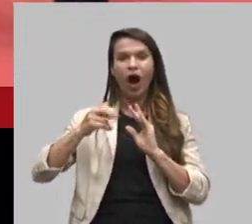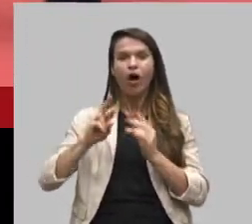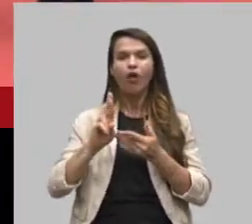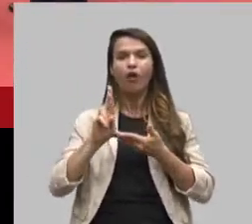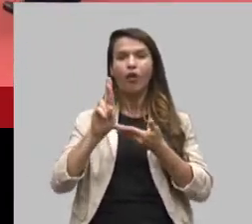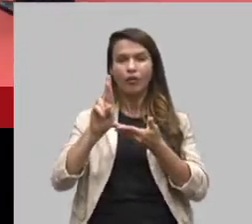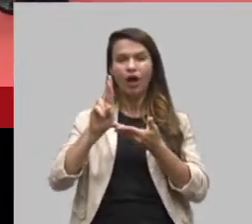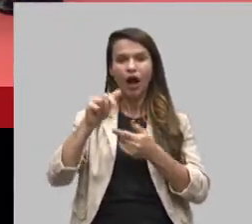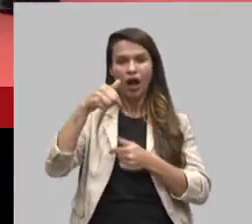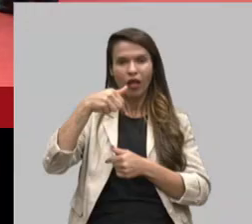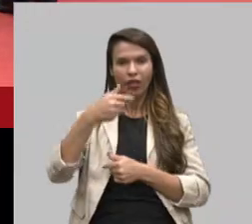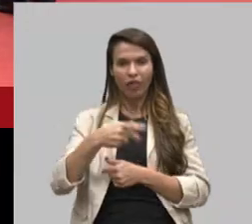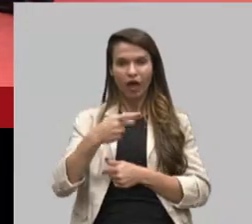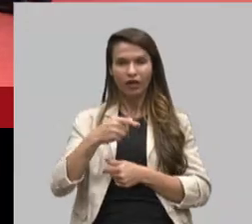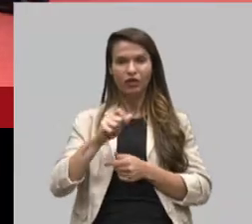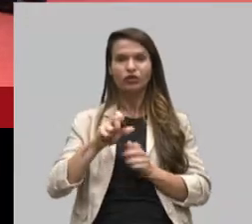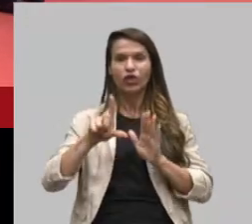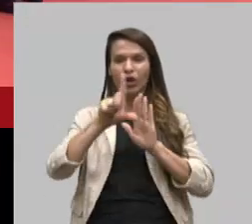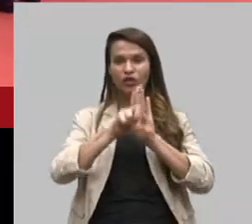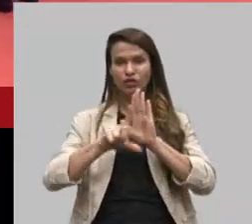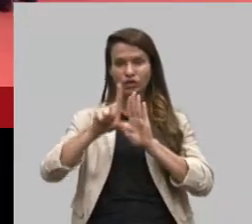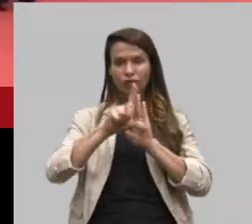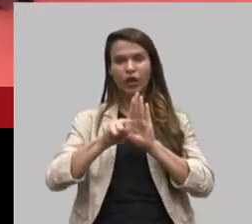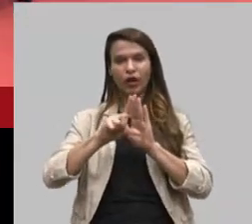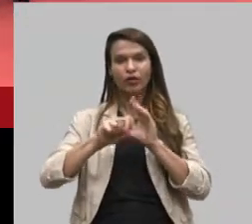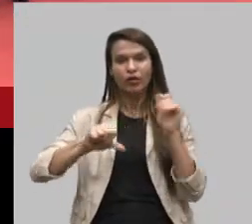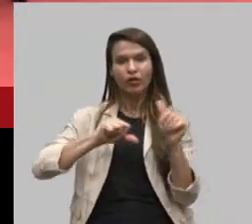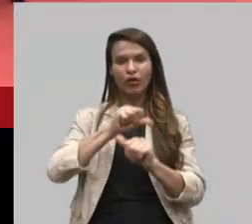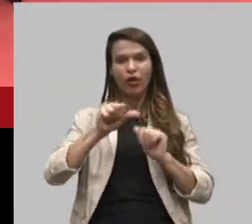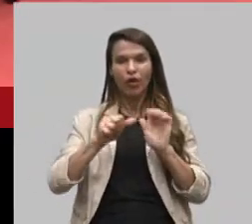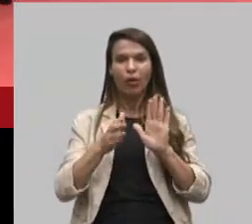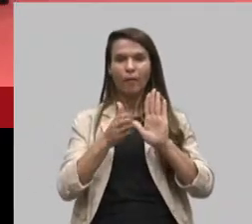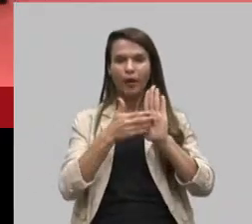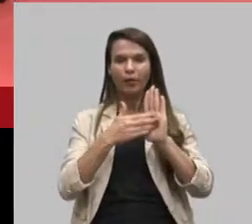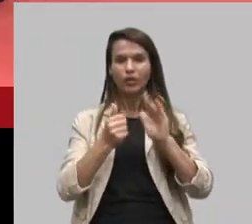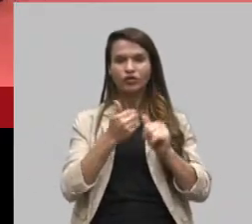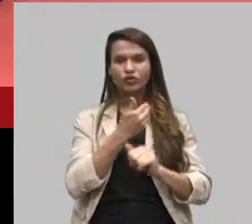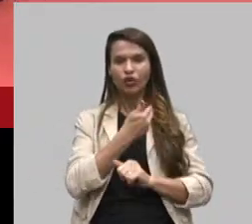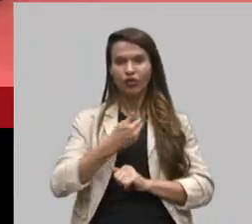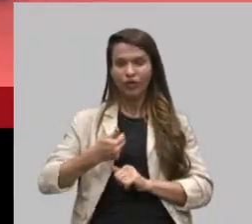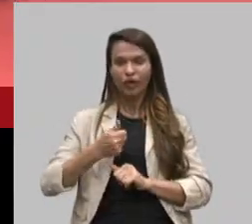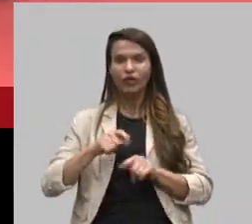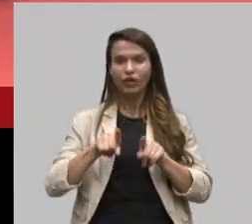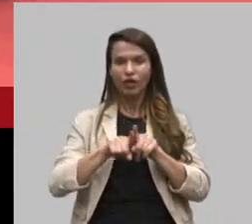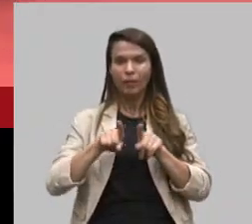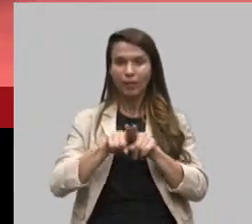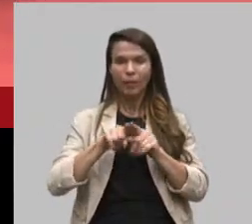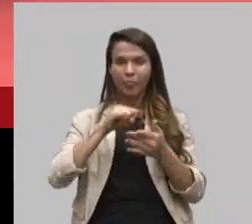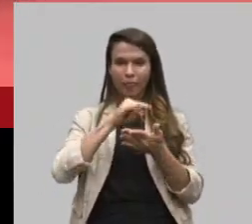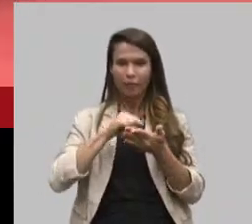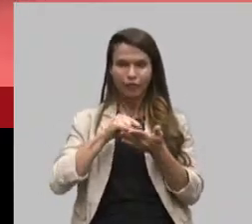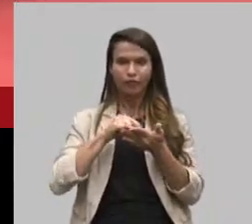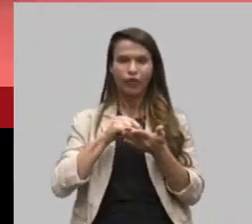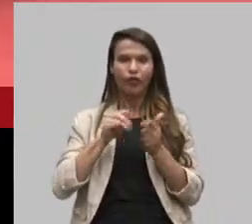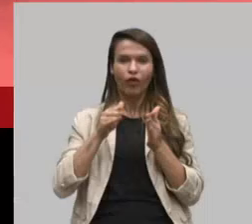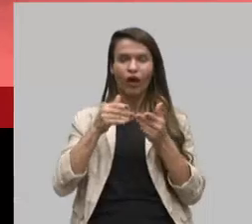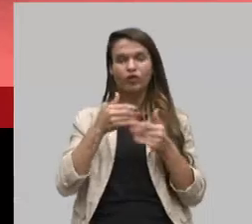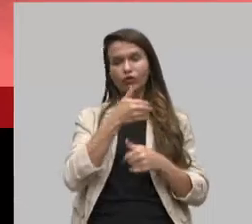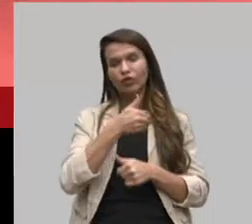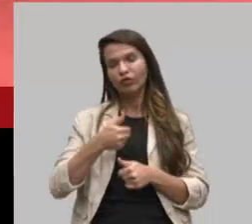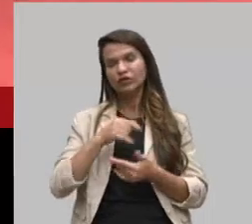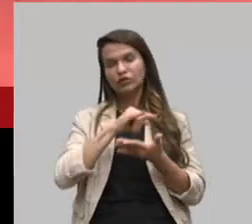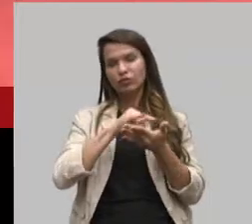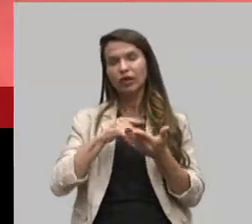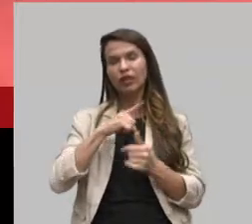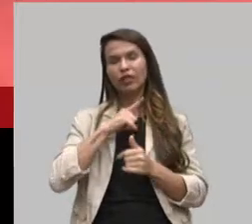do Legislativo para que vire propostas do governo ou até requerimentos para o governo esse documento deve conter no